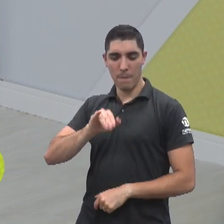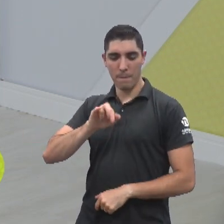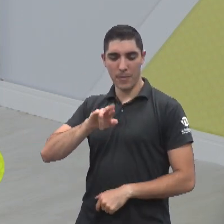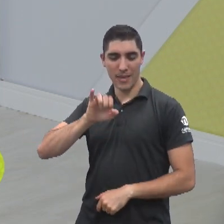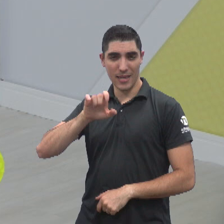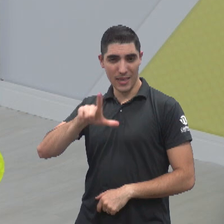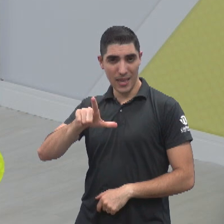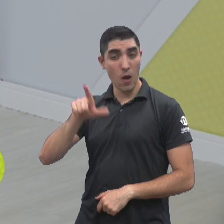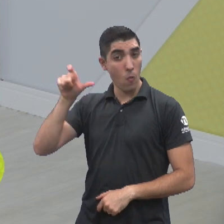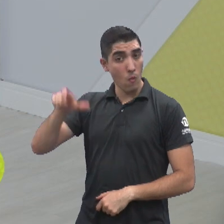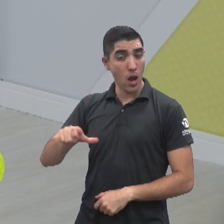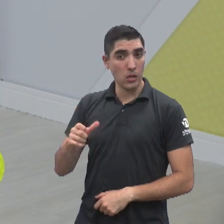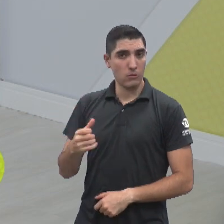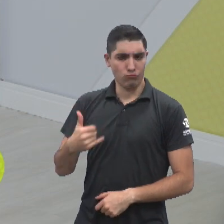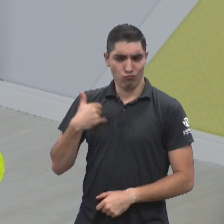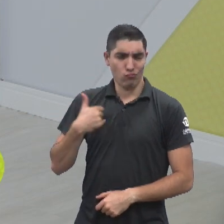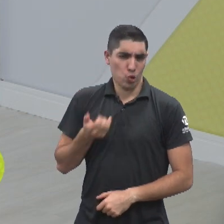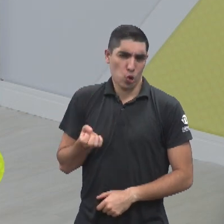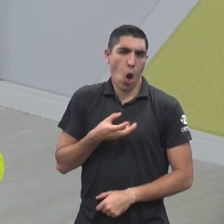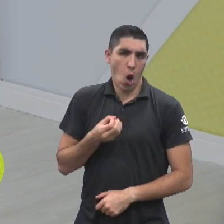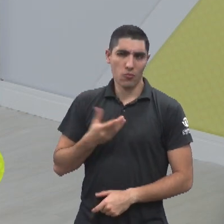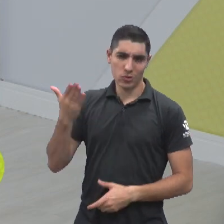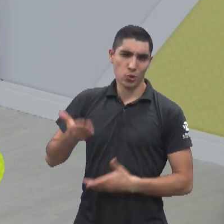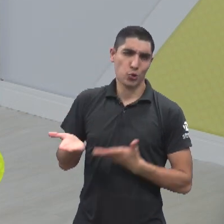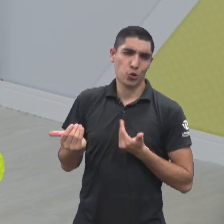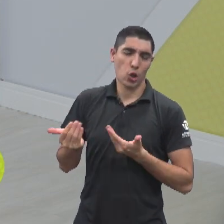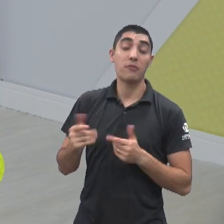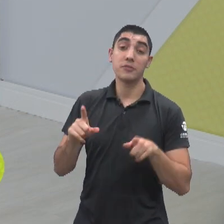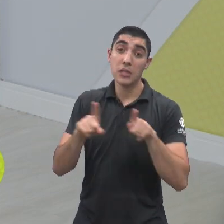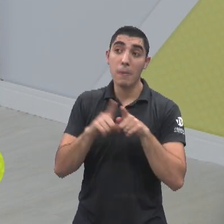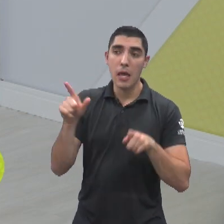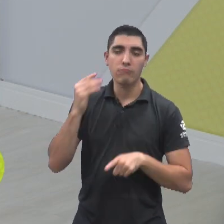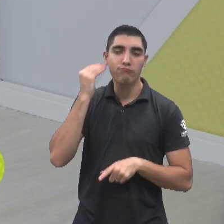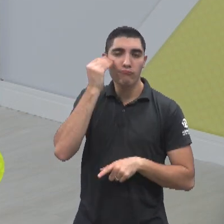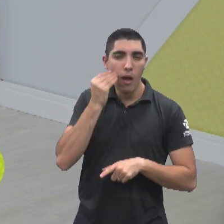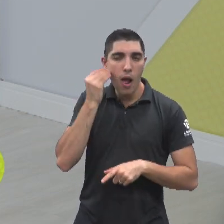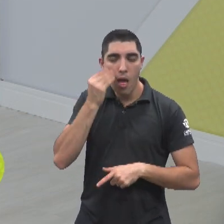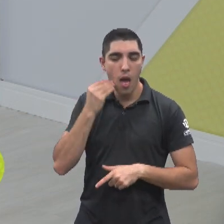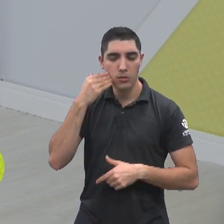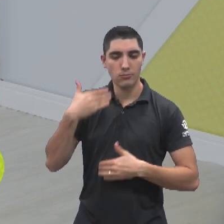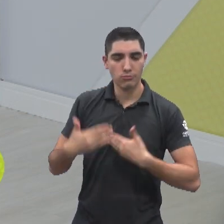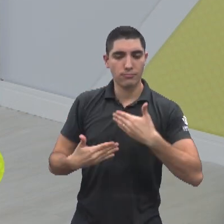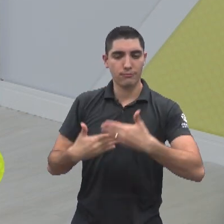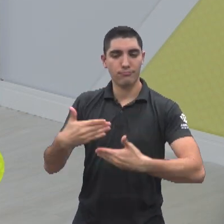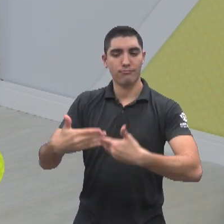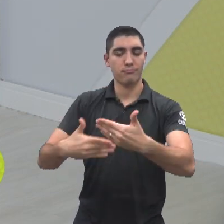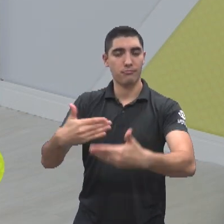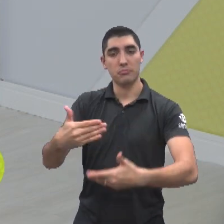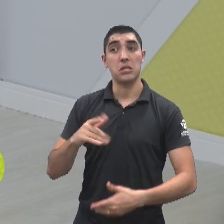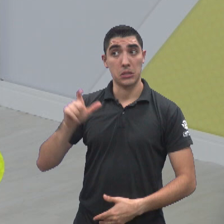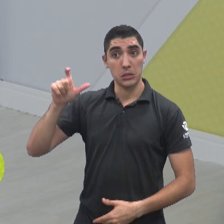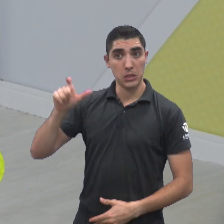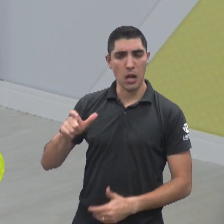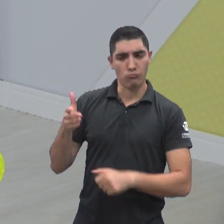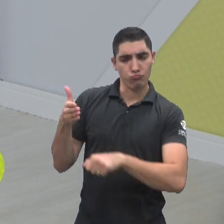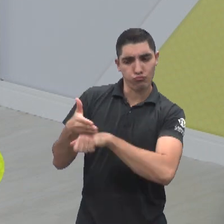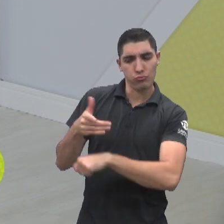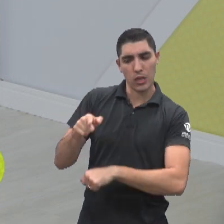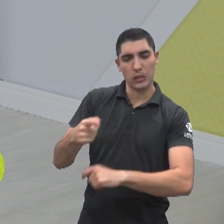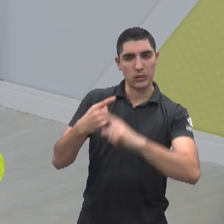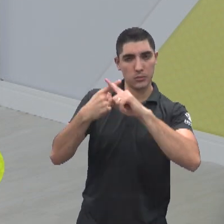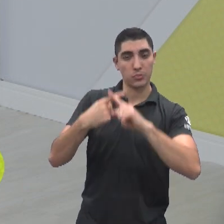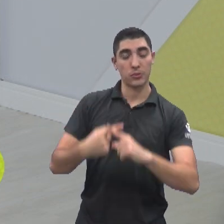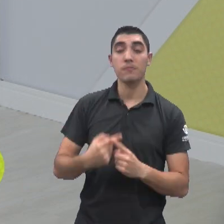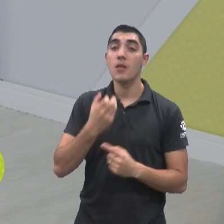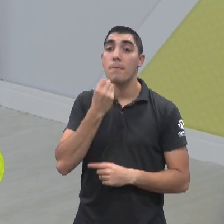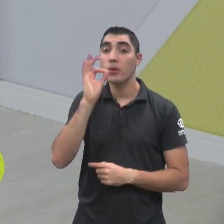nova safra de treinadores do futsal, também vai adquirindo mais experiência e com as competições que tem pela frente. Sucesso